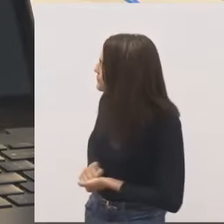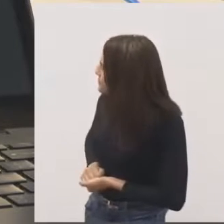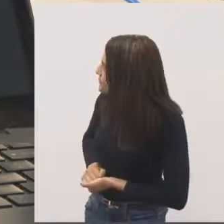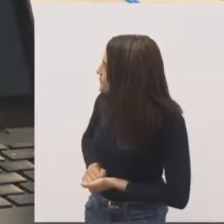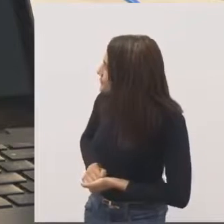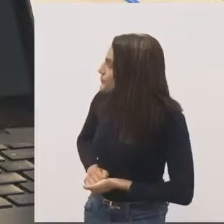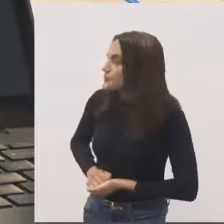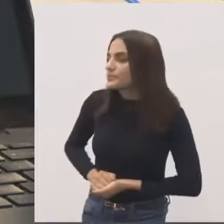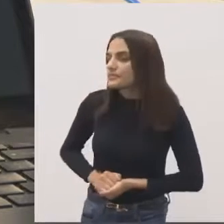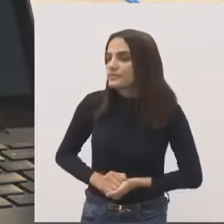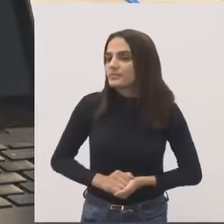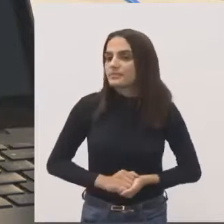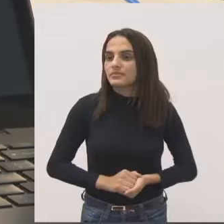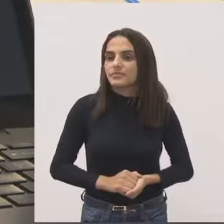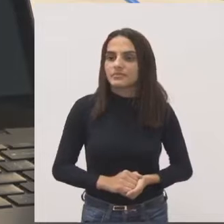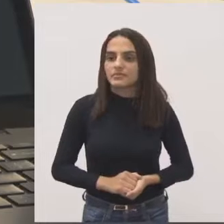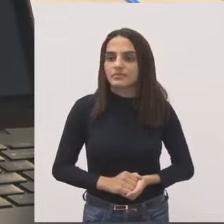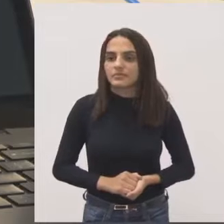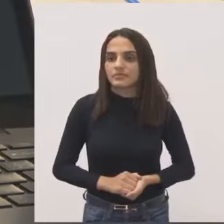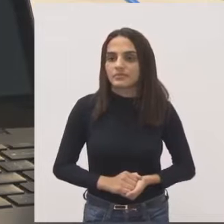Windows.